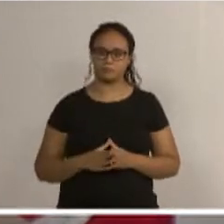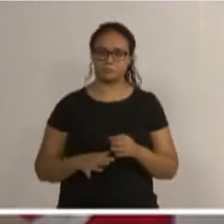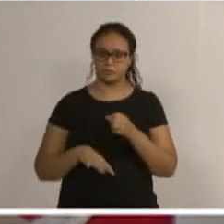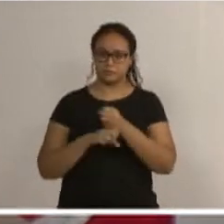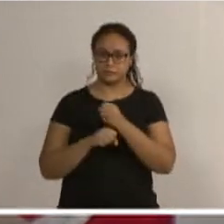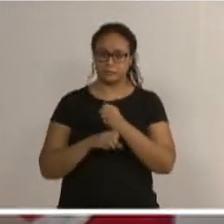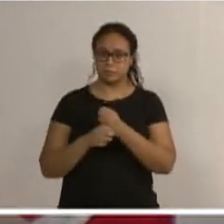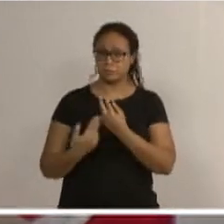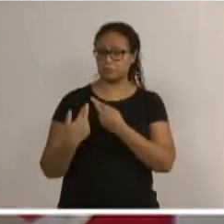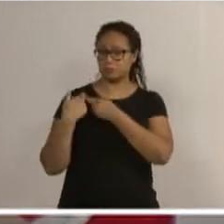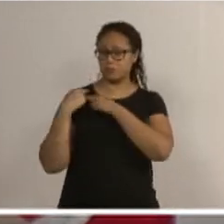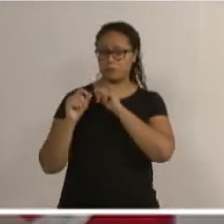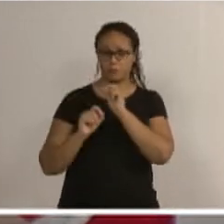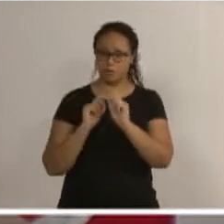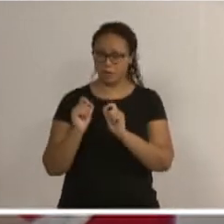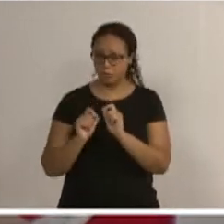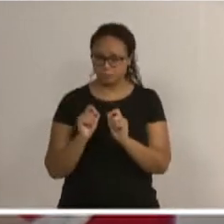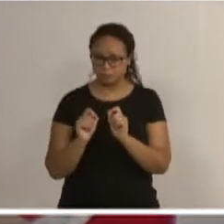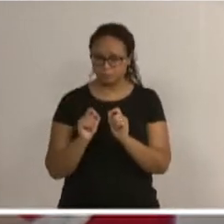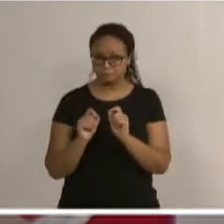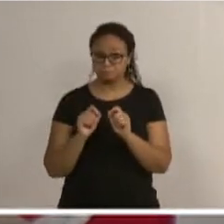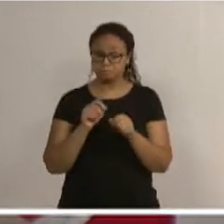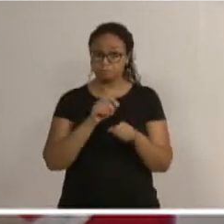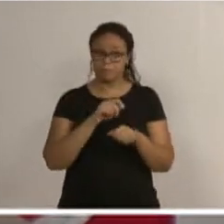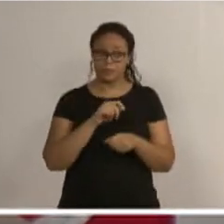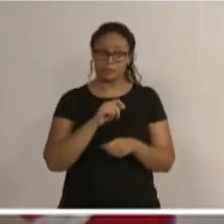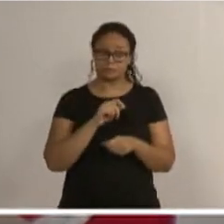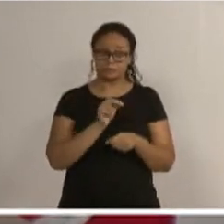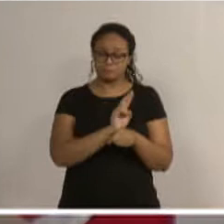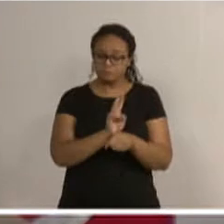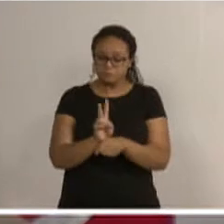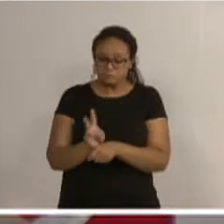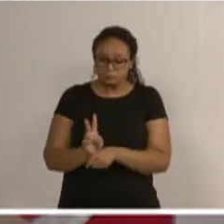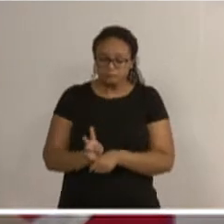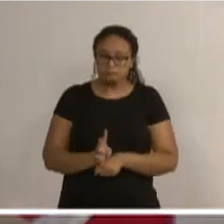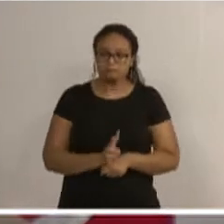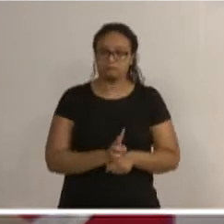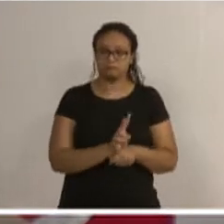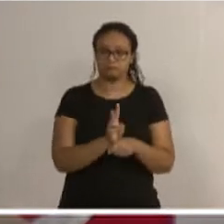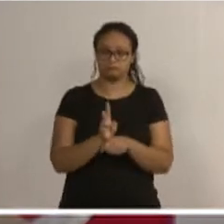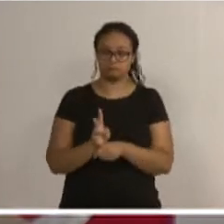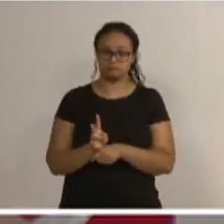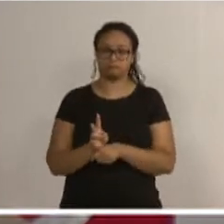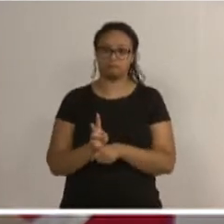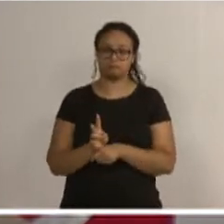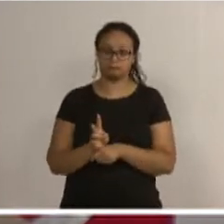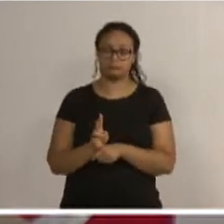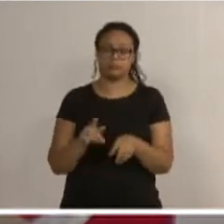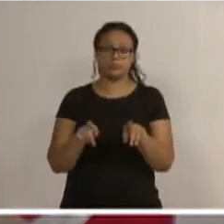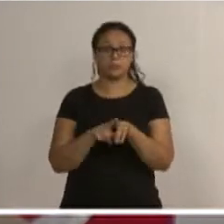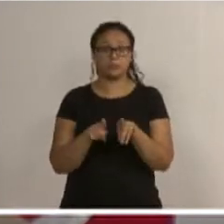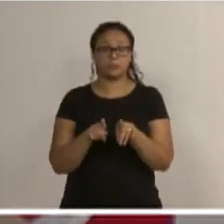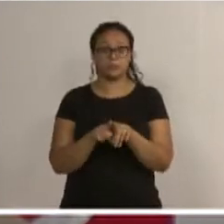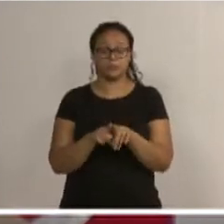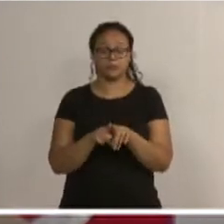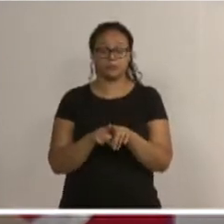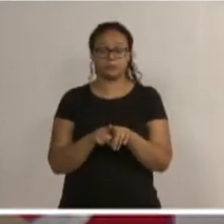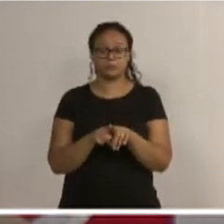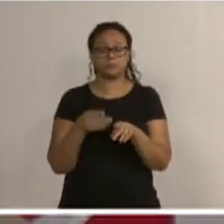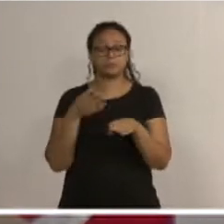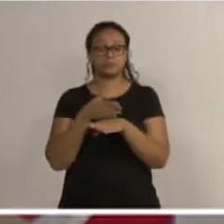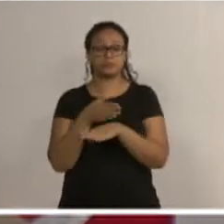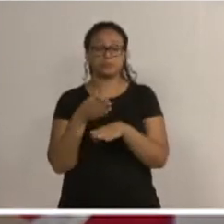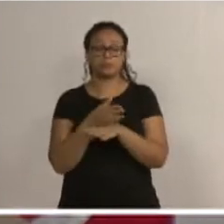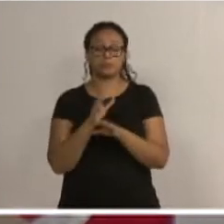a operacionalização, a fiscalização dessa atividade. E nessa condição, então, também participa da